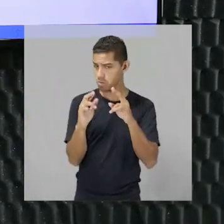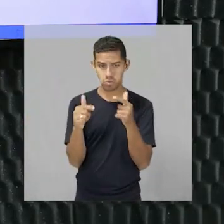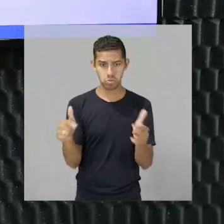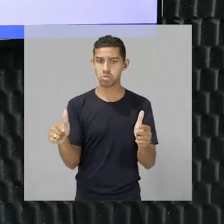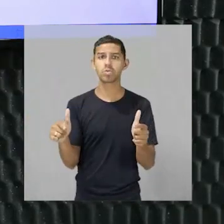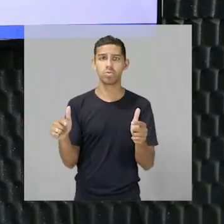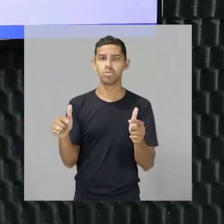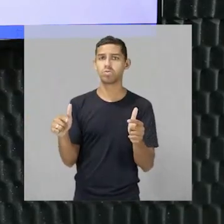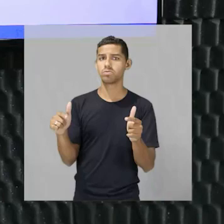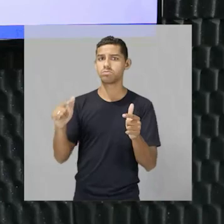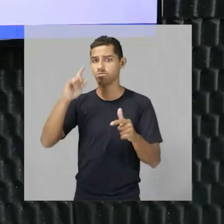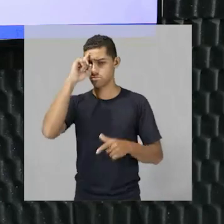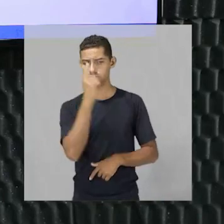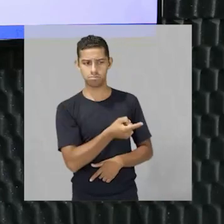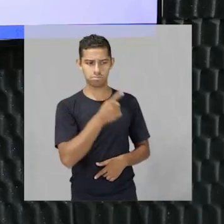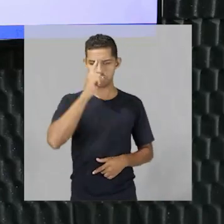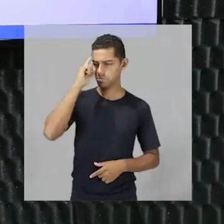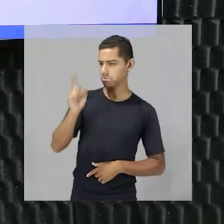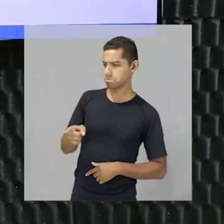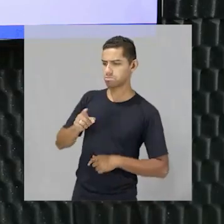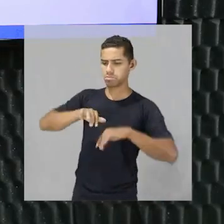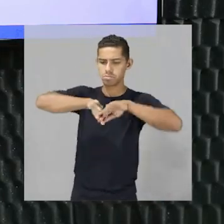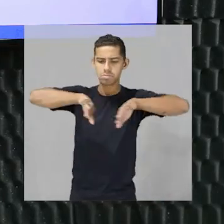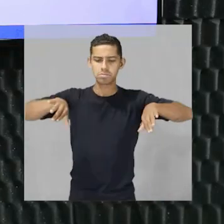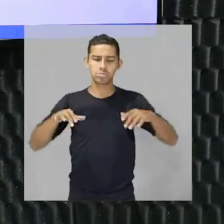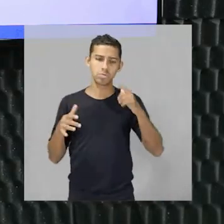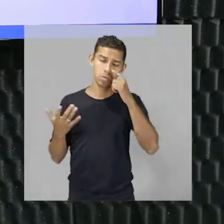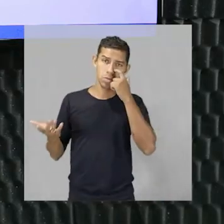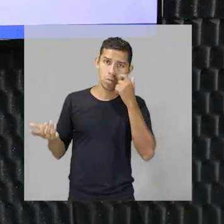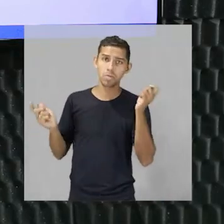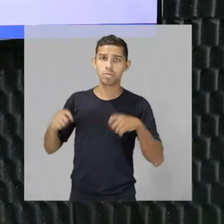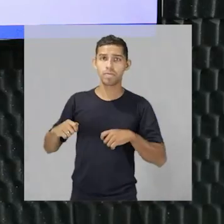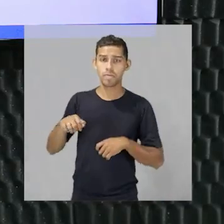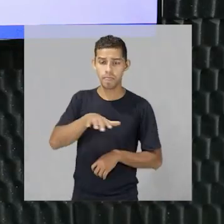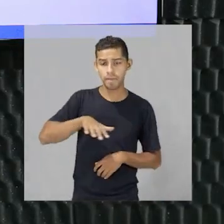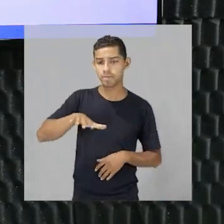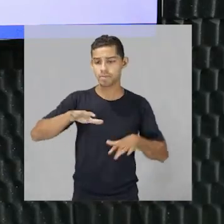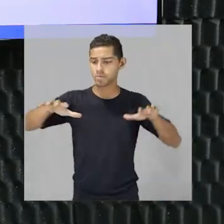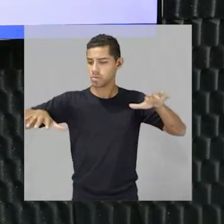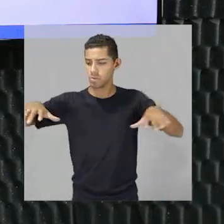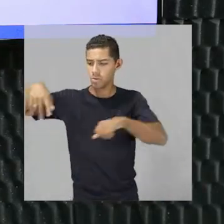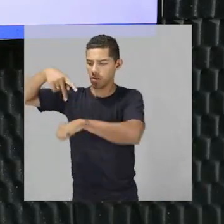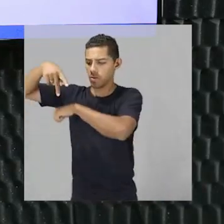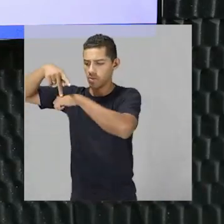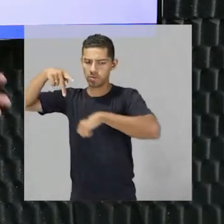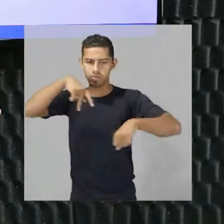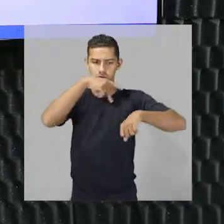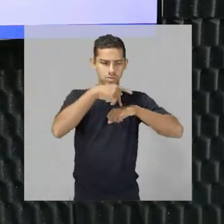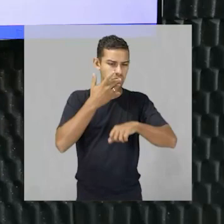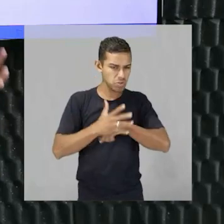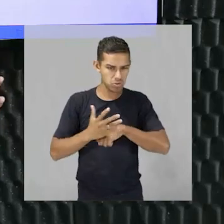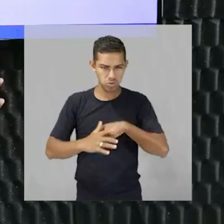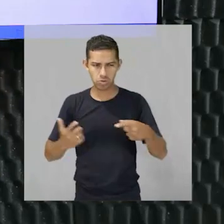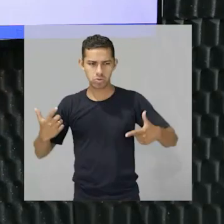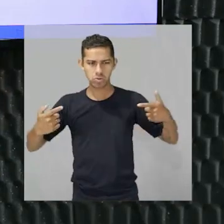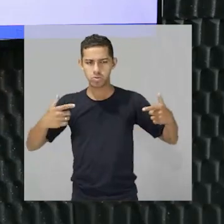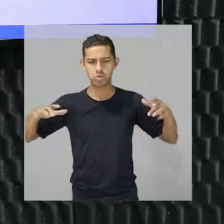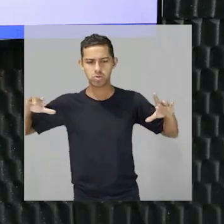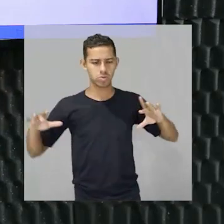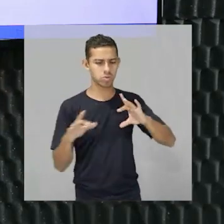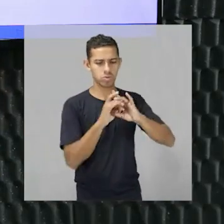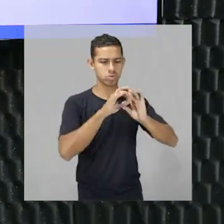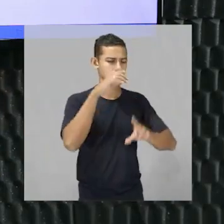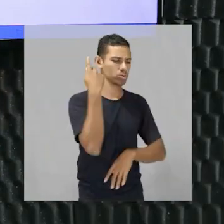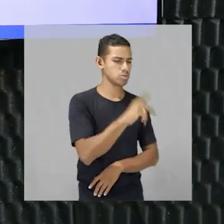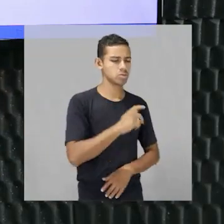à soberania, ao respeito, né, dessas populações nesse território. Ou seja, estão querendo, na prática, anexar o território, parte do